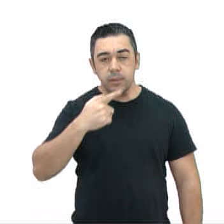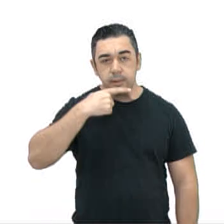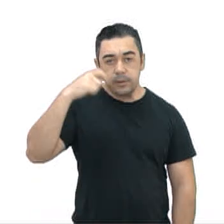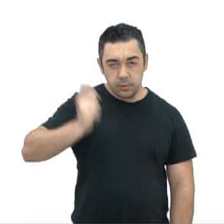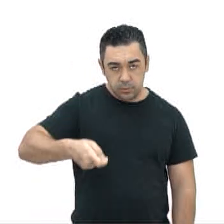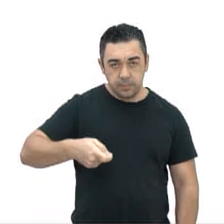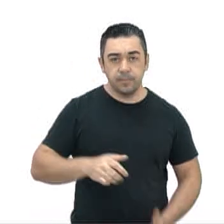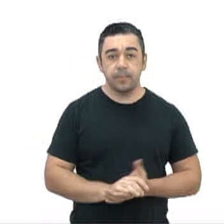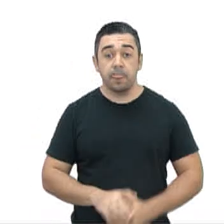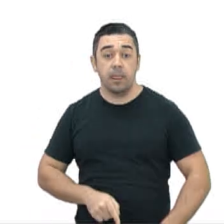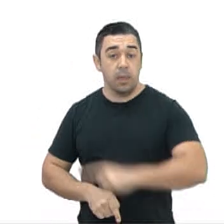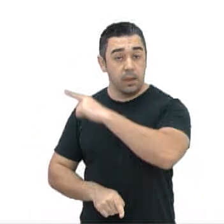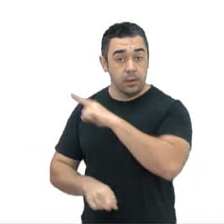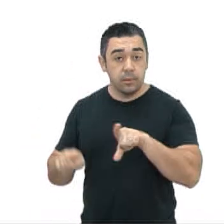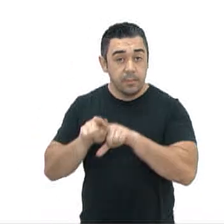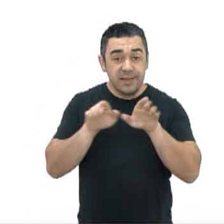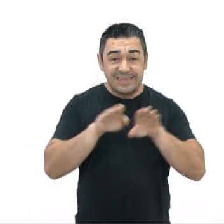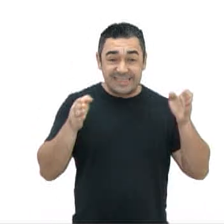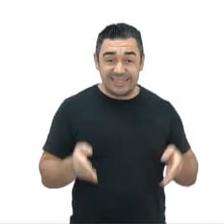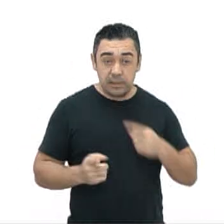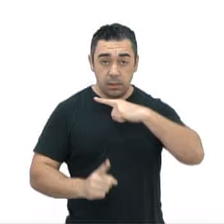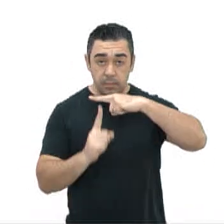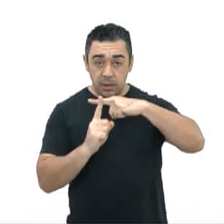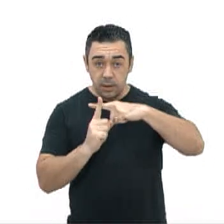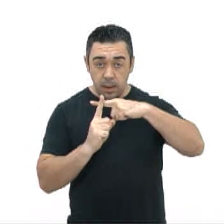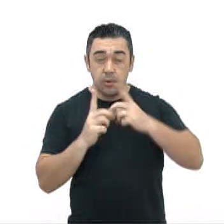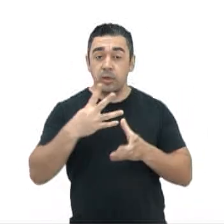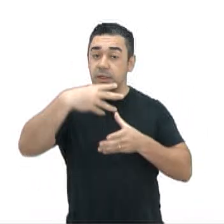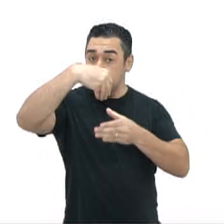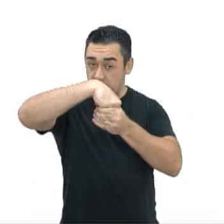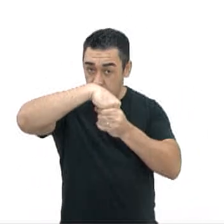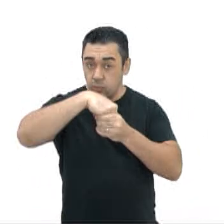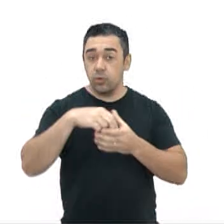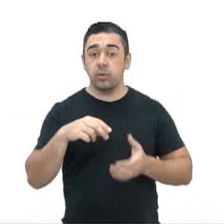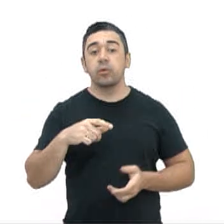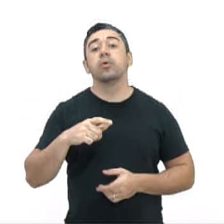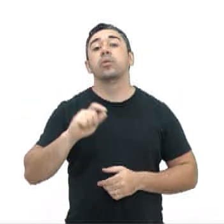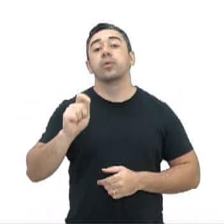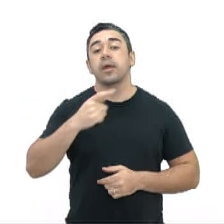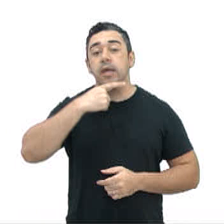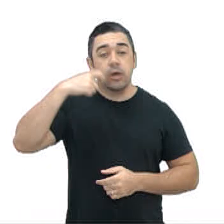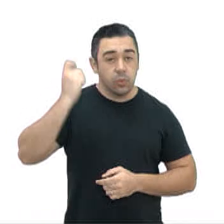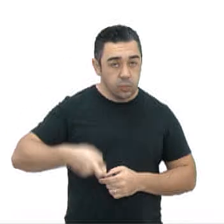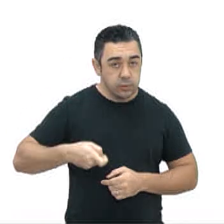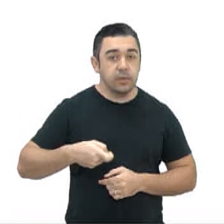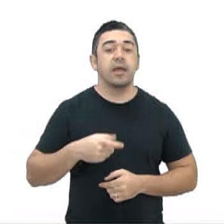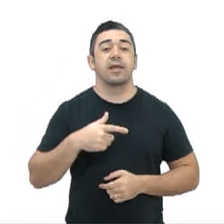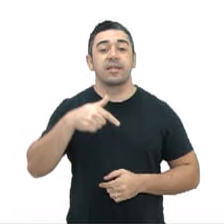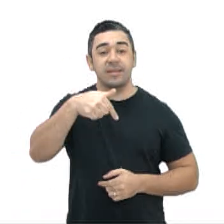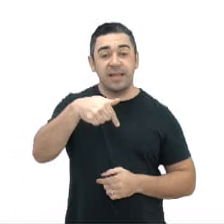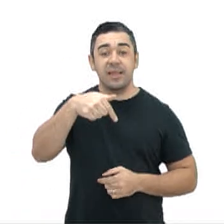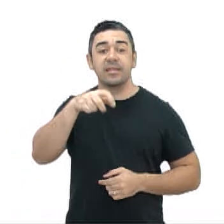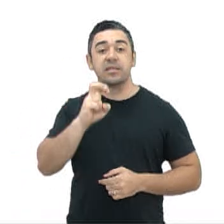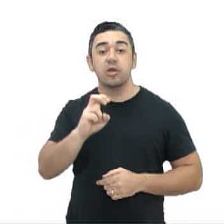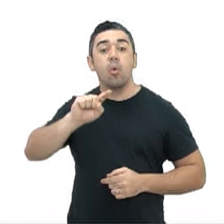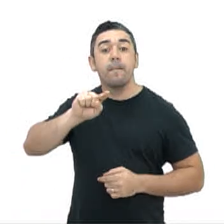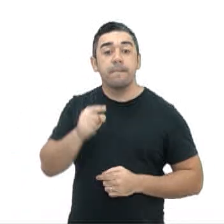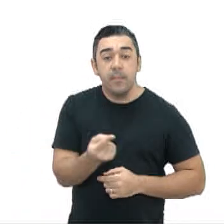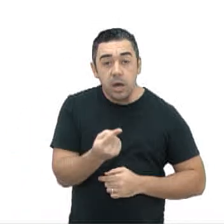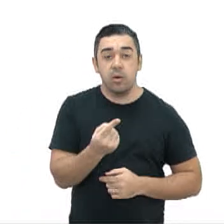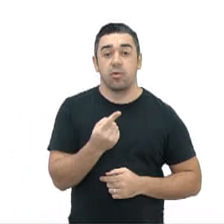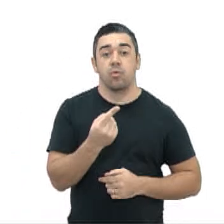É um cemitério alemão na Rússia, com uma média de 65 mil soldados alemães que foram